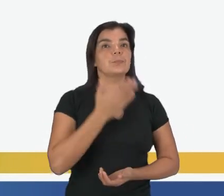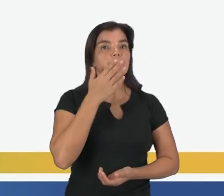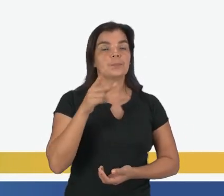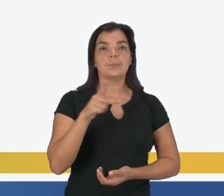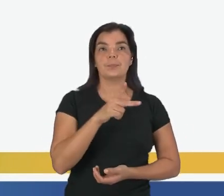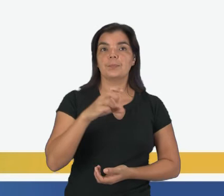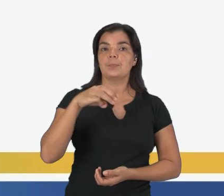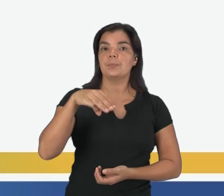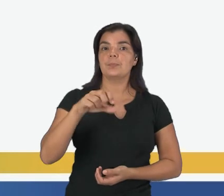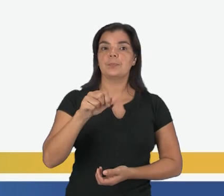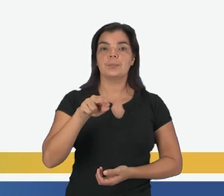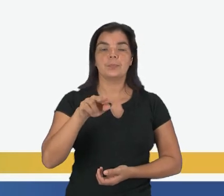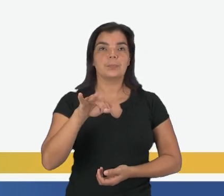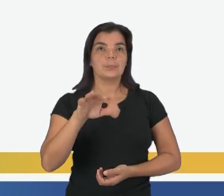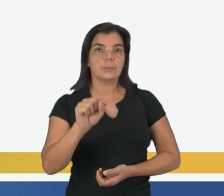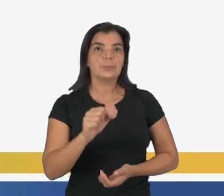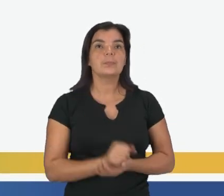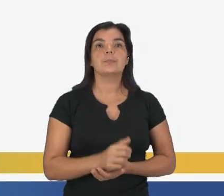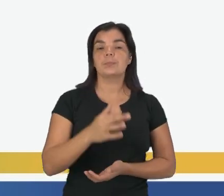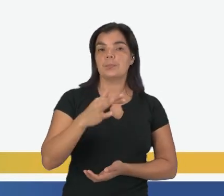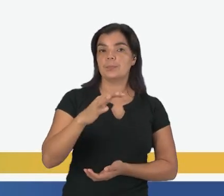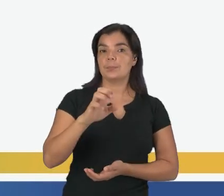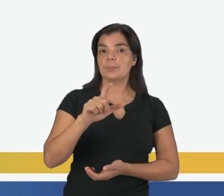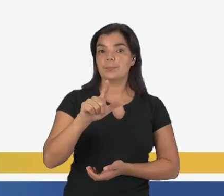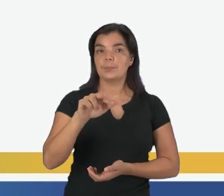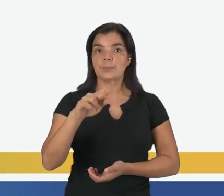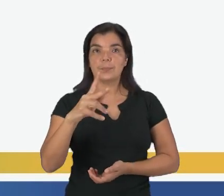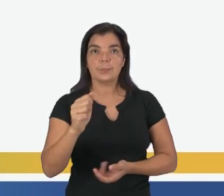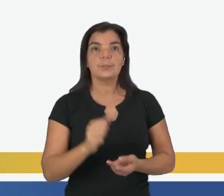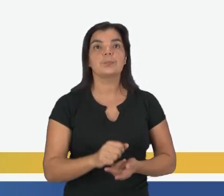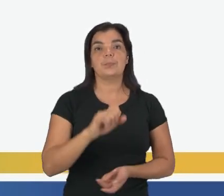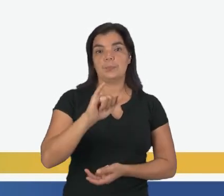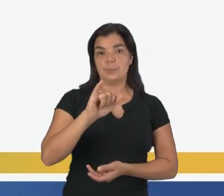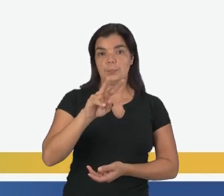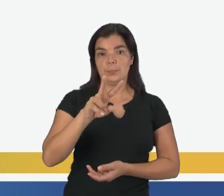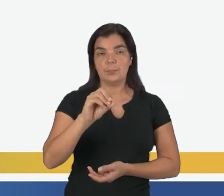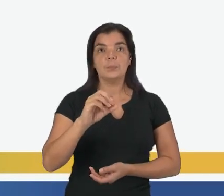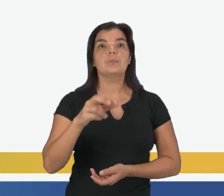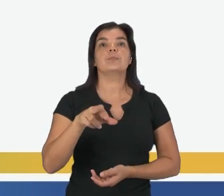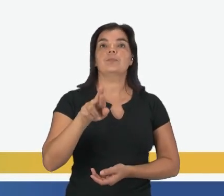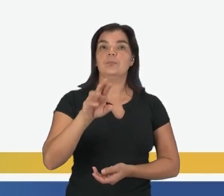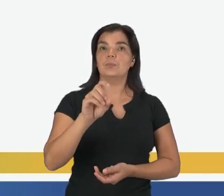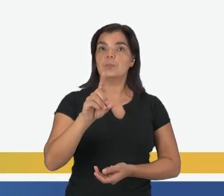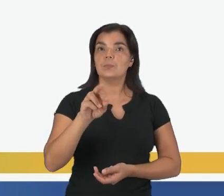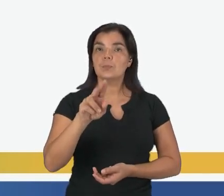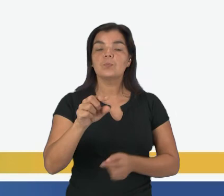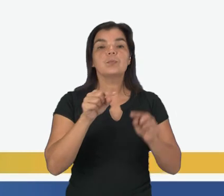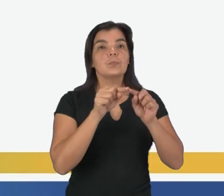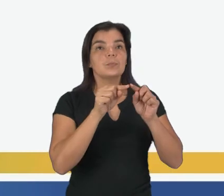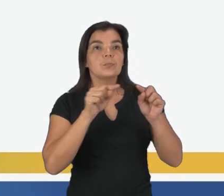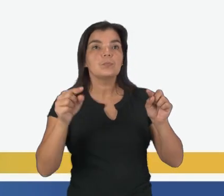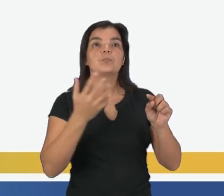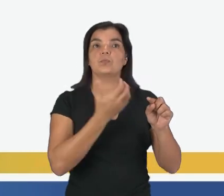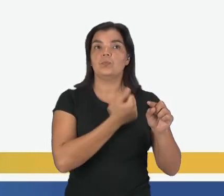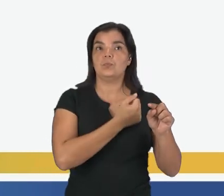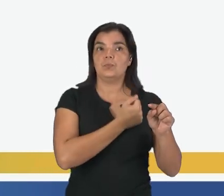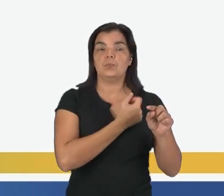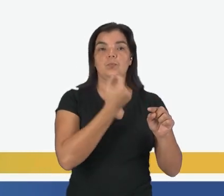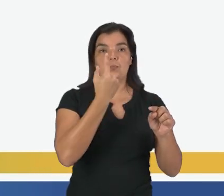da professora Marisa, Felipe, Igor e Rodrigo marcaram na reta numérica o número